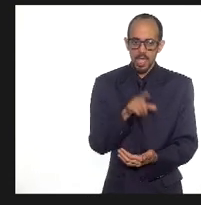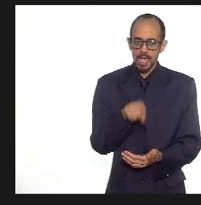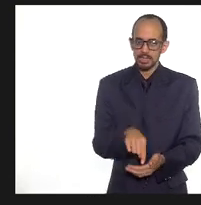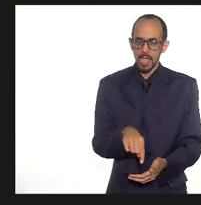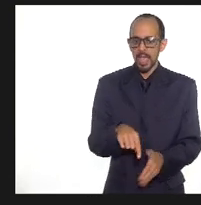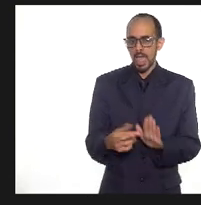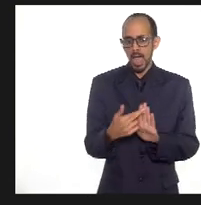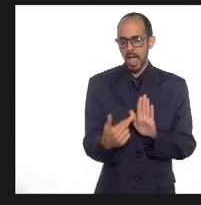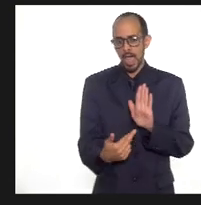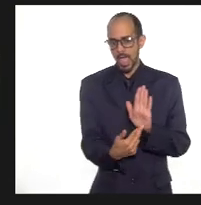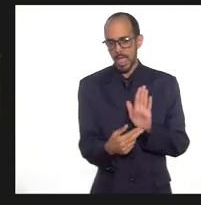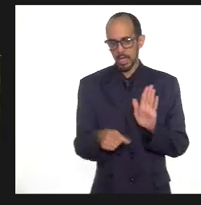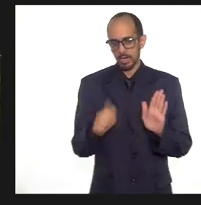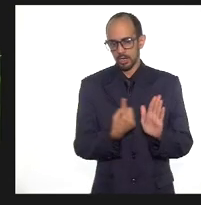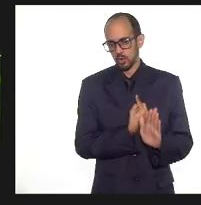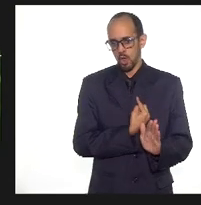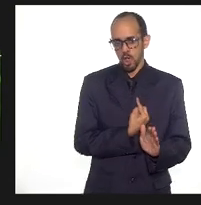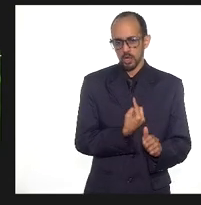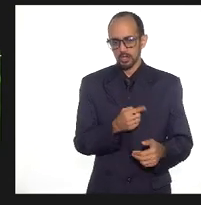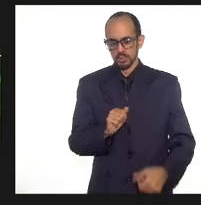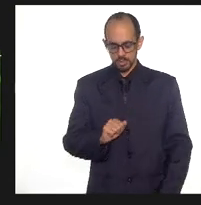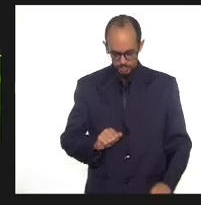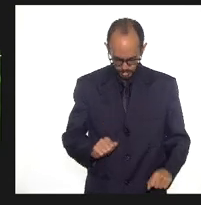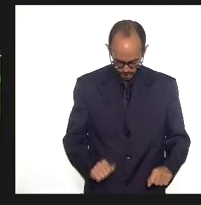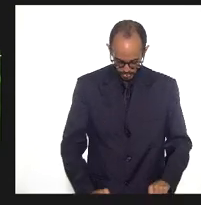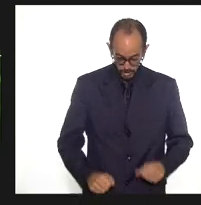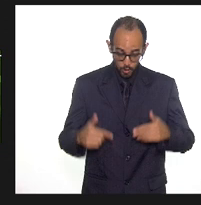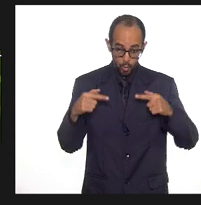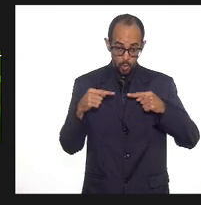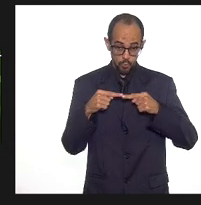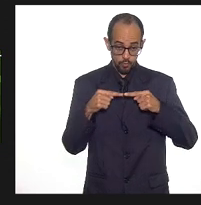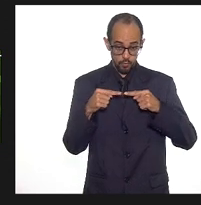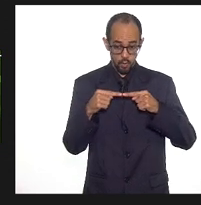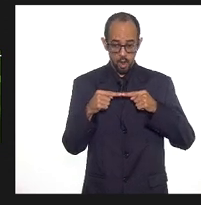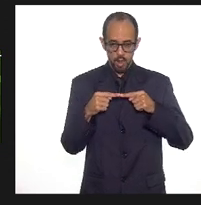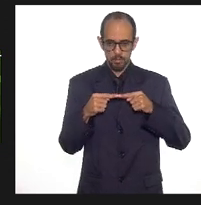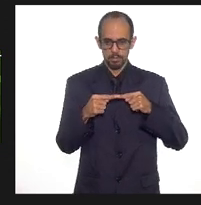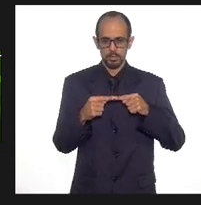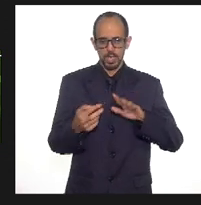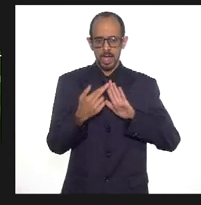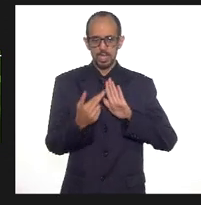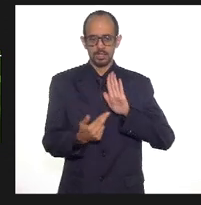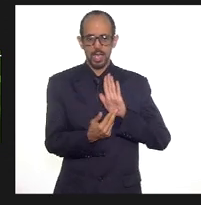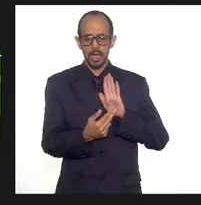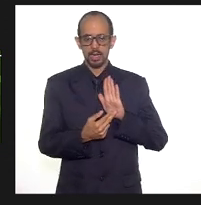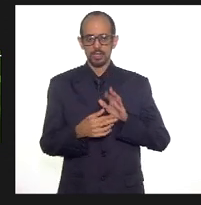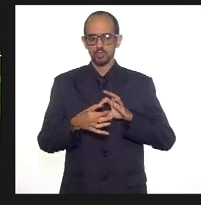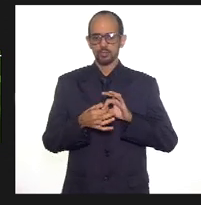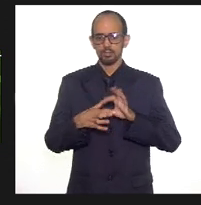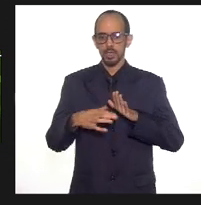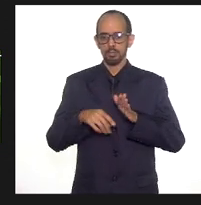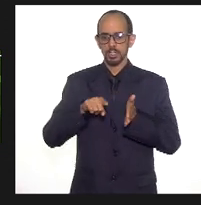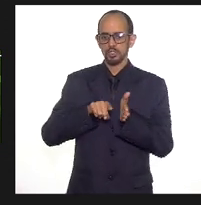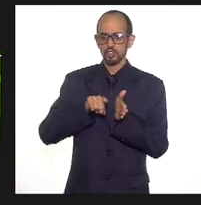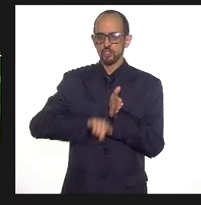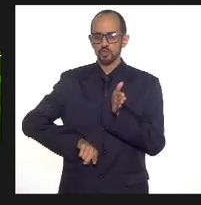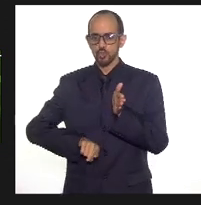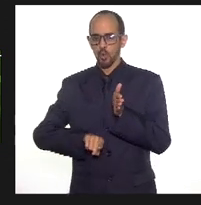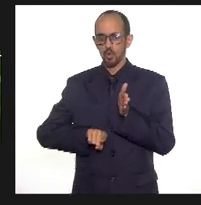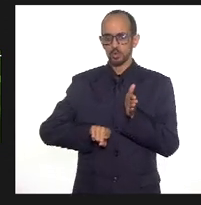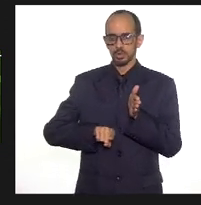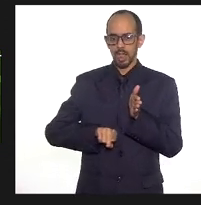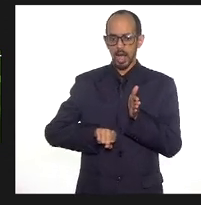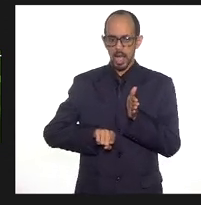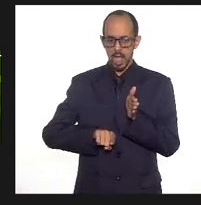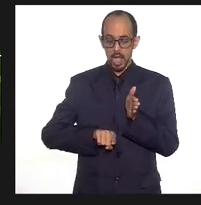lógica, a lógica que, segundo a regulação, nos permite abater ao longo da vida útil do campo, e